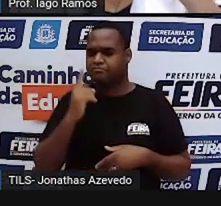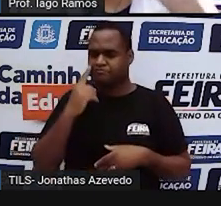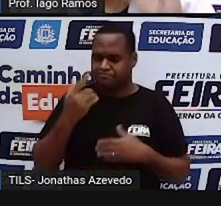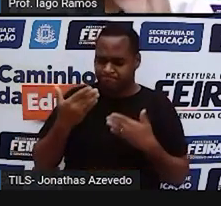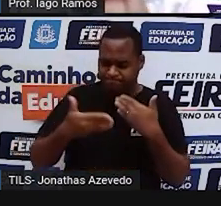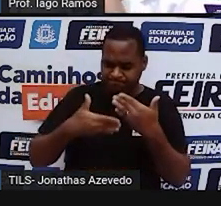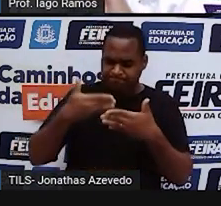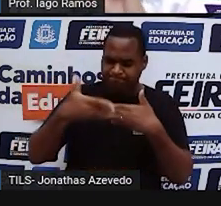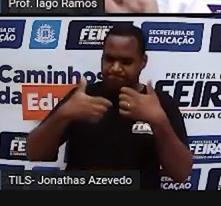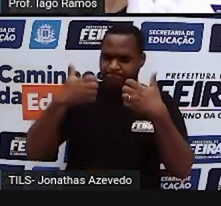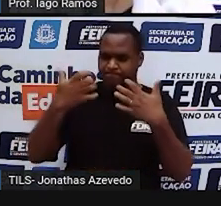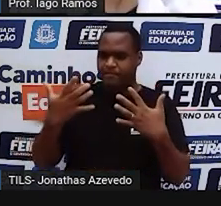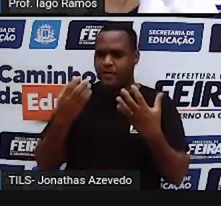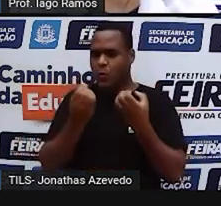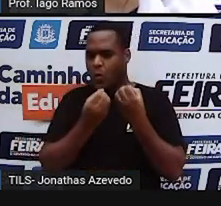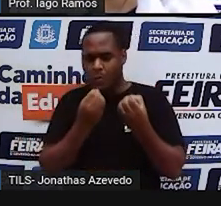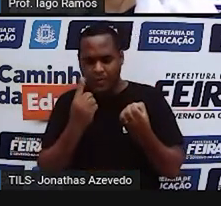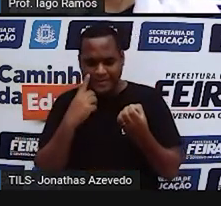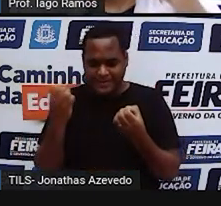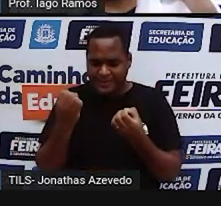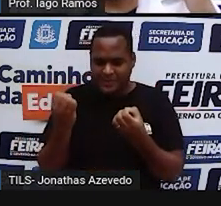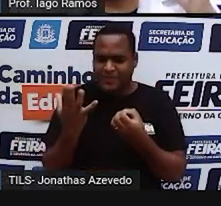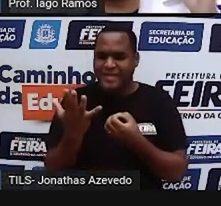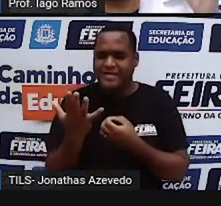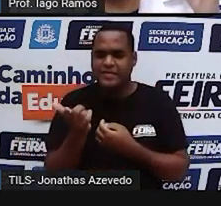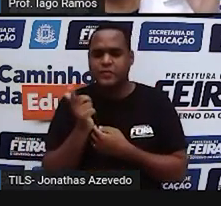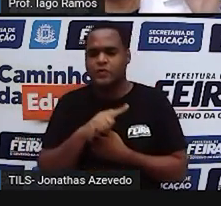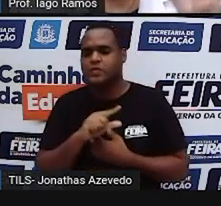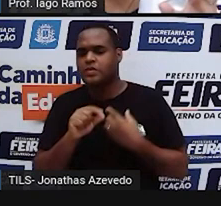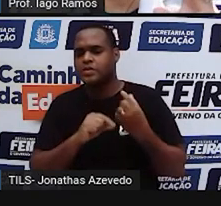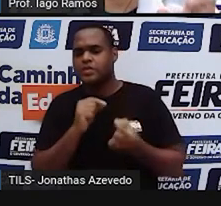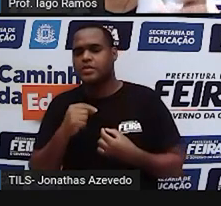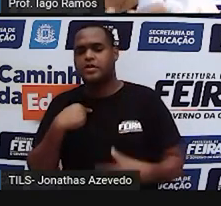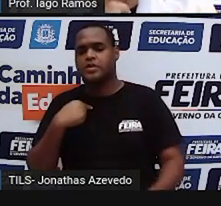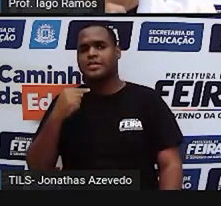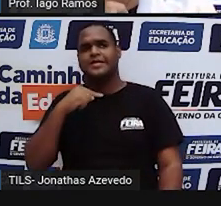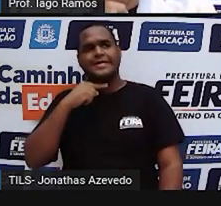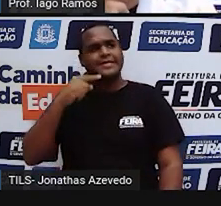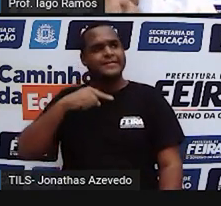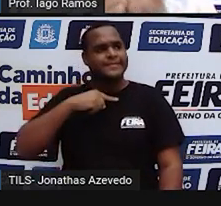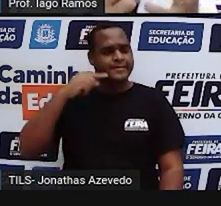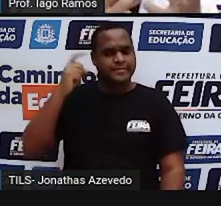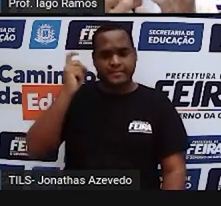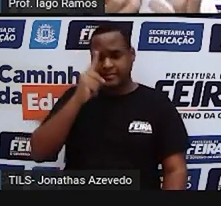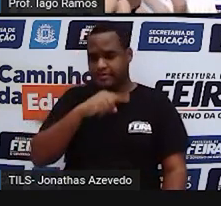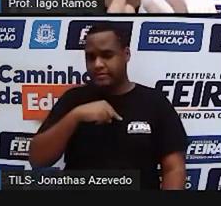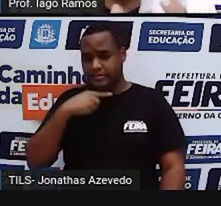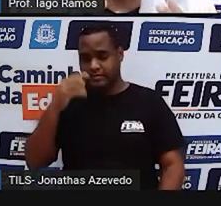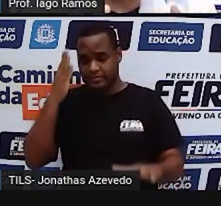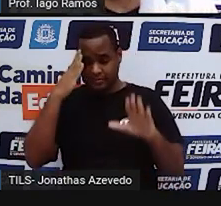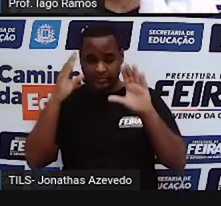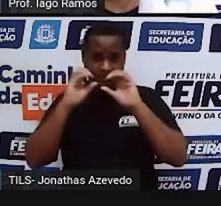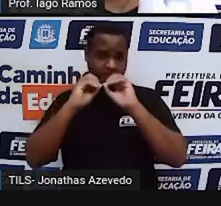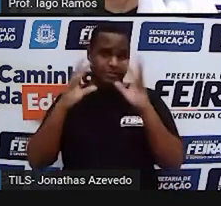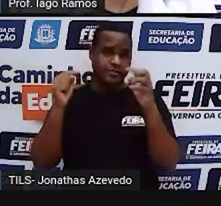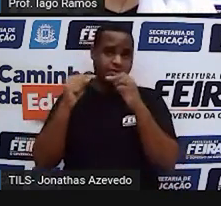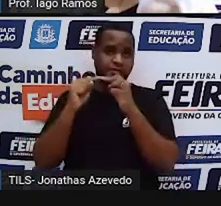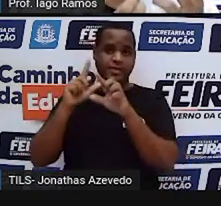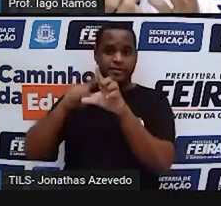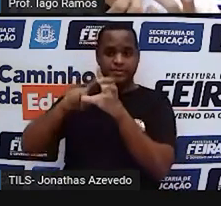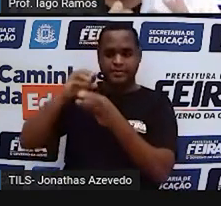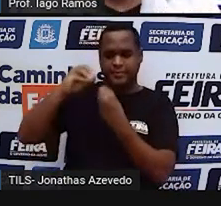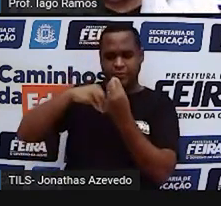os passos né de como fazer o truque se a dúvida ficou entender é aquela parte da álgebra